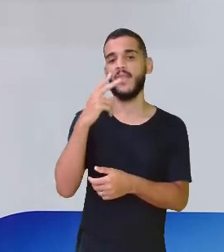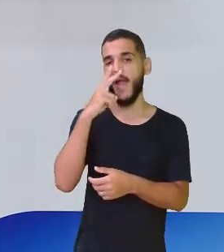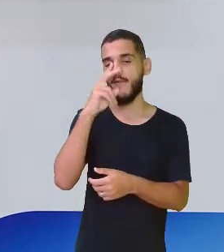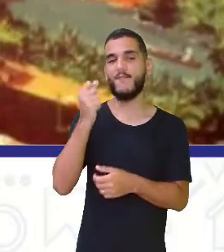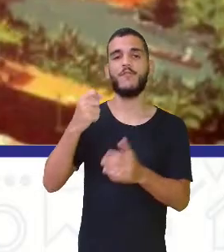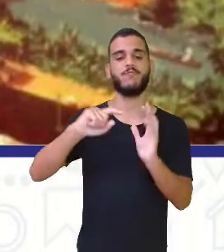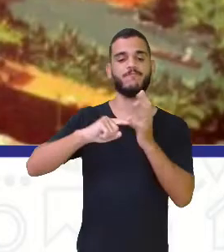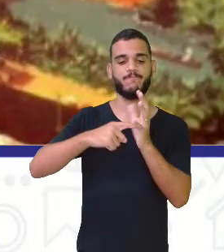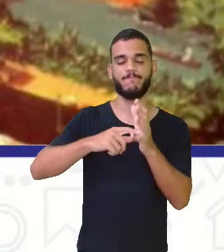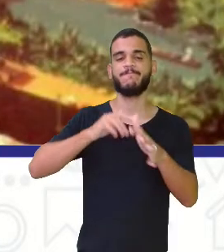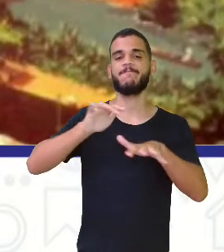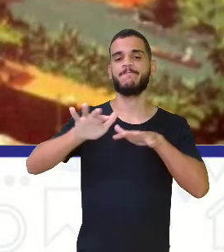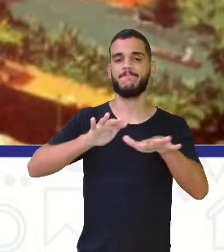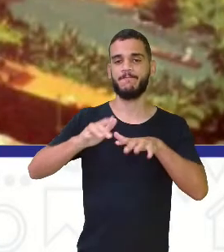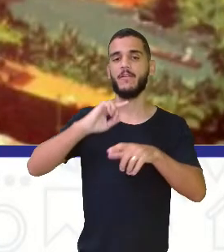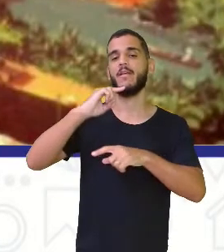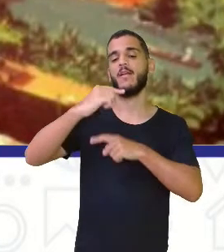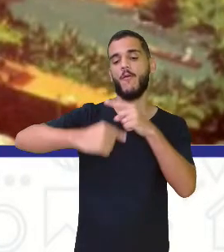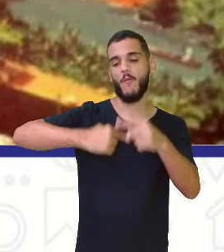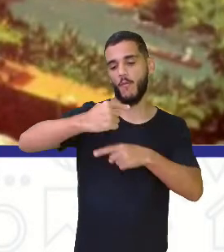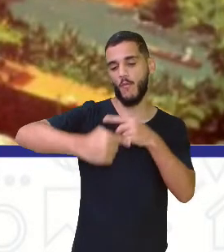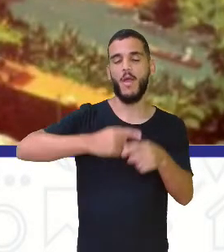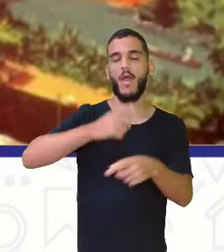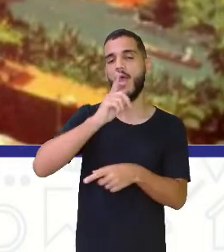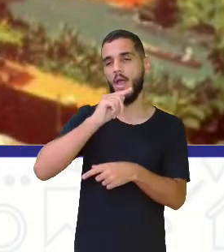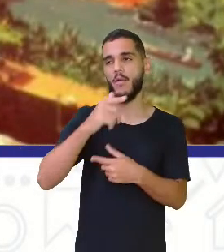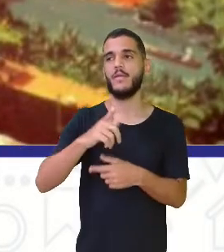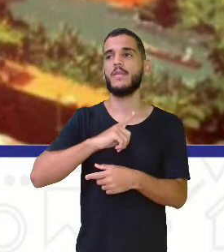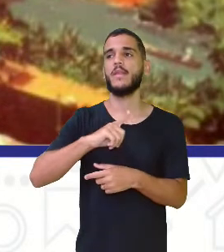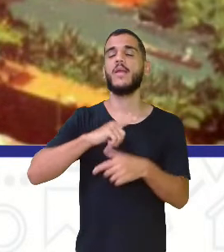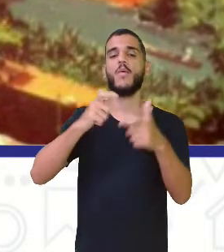né? Então, a gente tem ó, a Casa Grande, que era